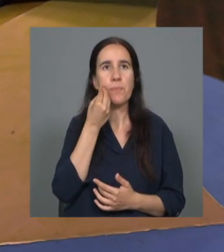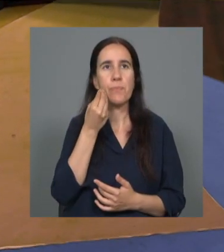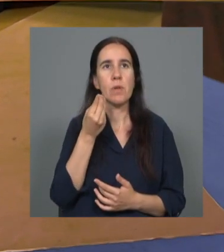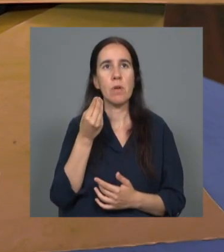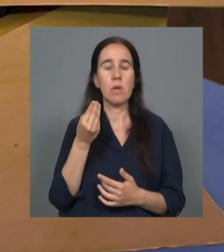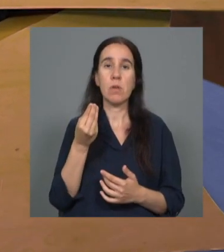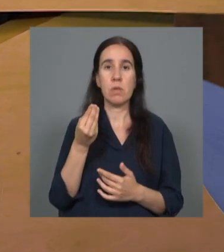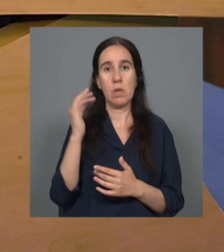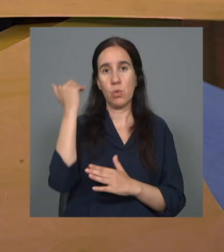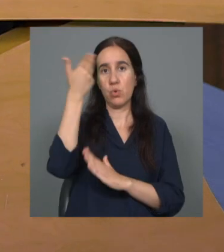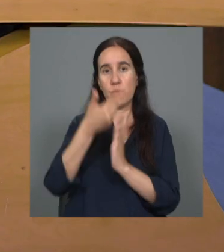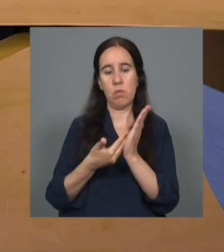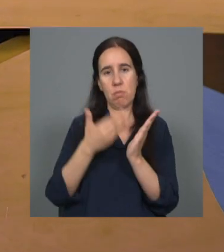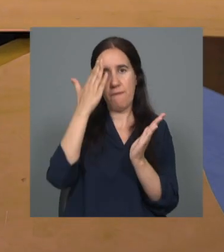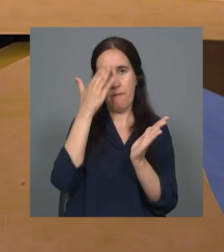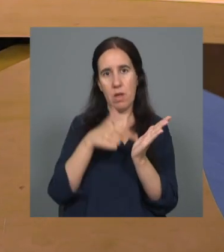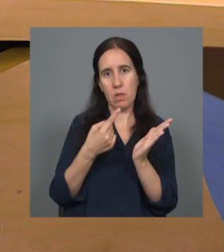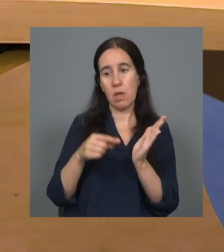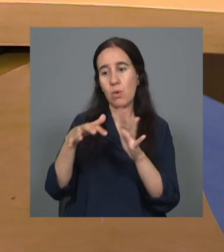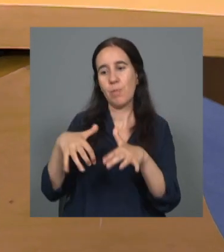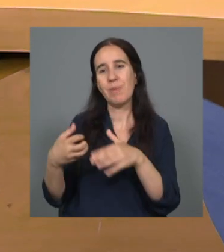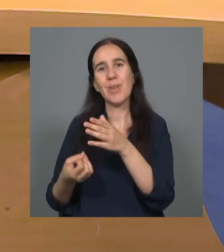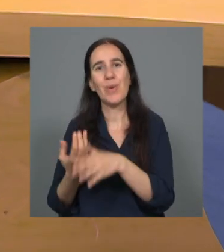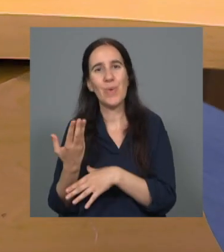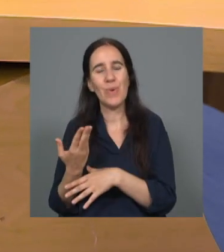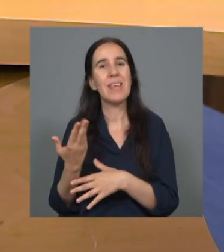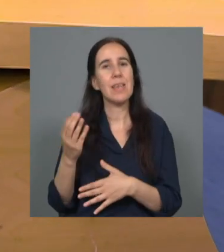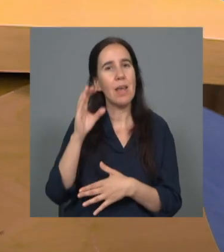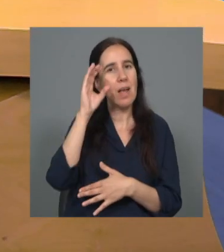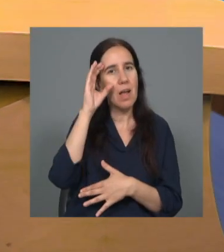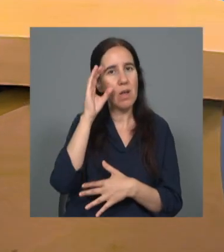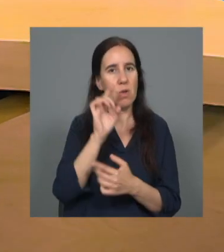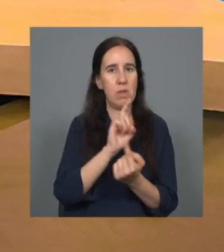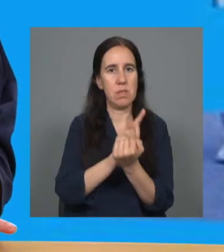própria Constituição prevê e o Parlamento criou, que foi a audição de